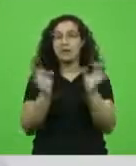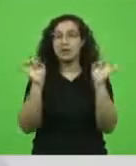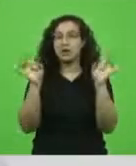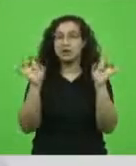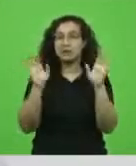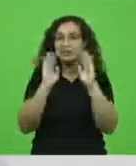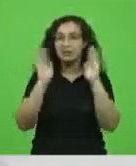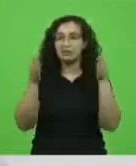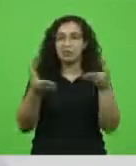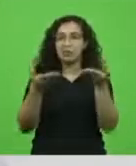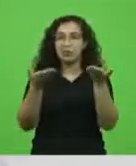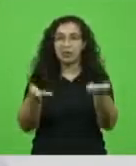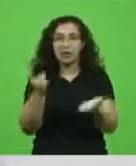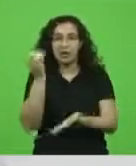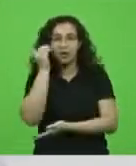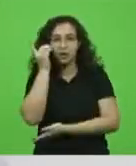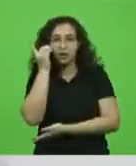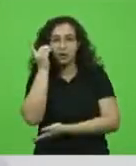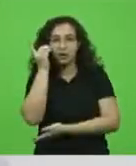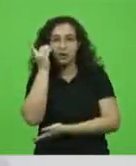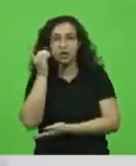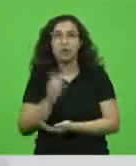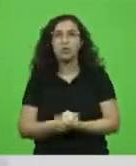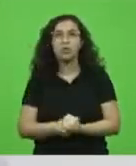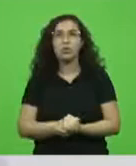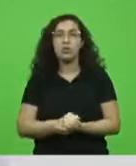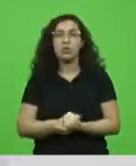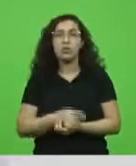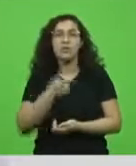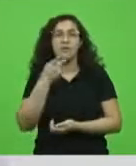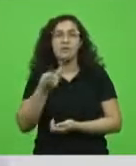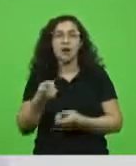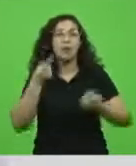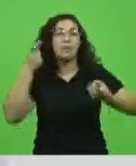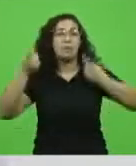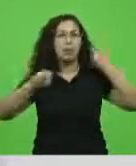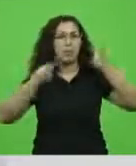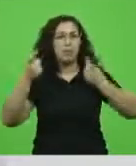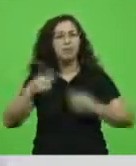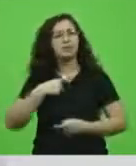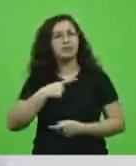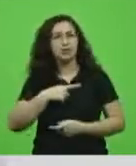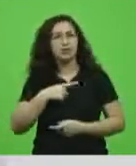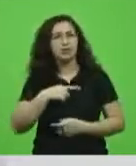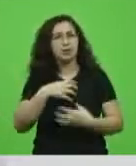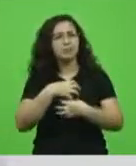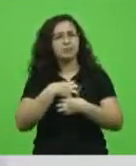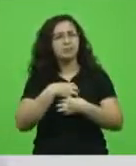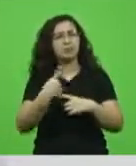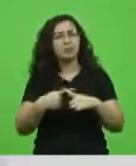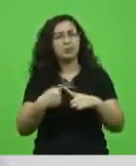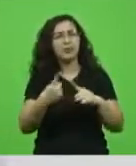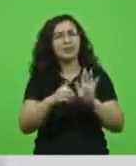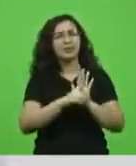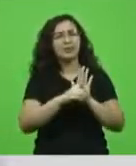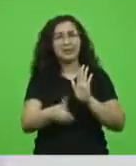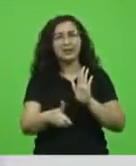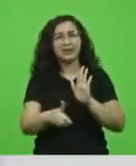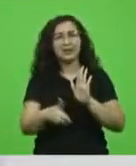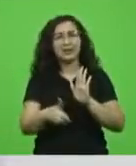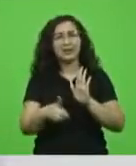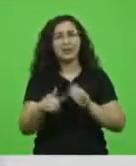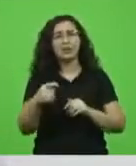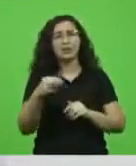especial do nosso rol de associações, manifestaram grande preocupação que o decreto poderia trazer a